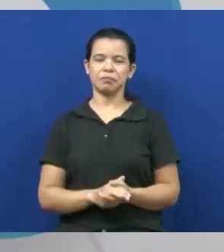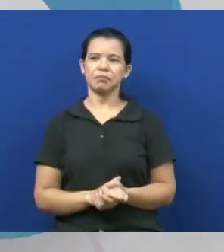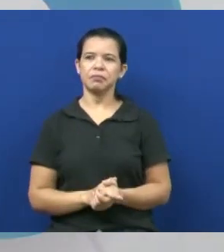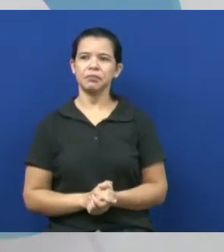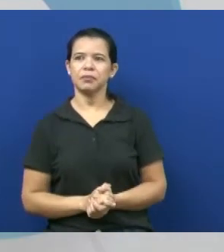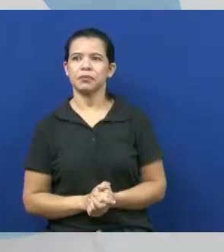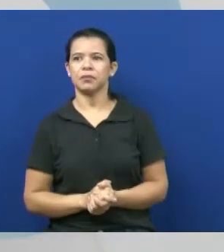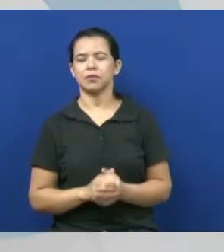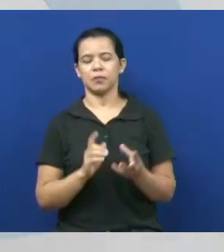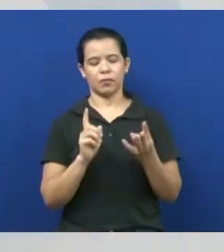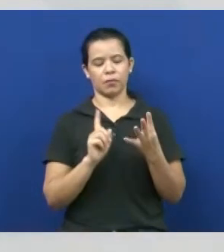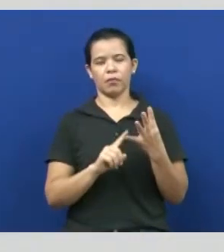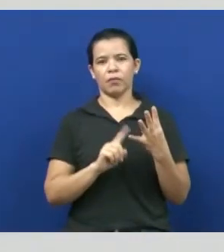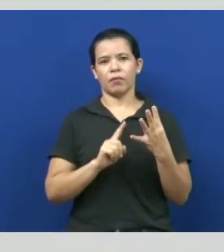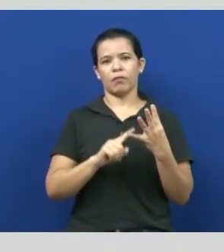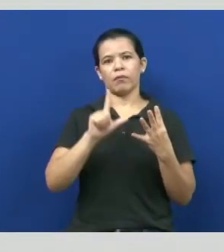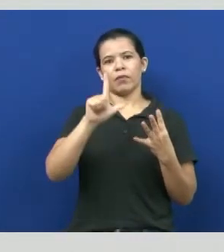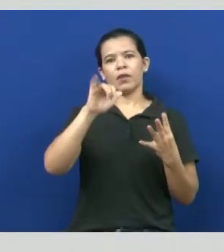quem? Lima Barreto,